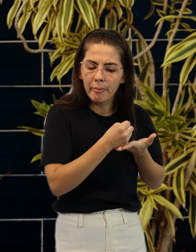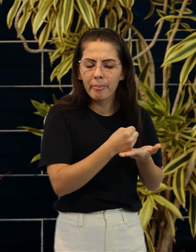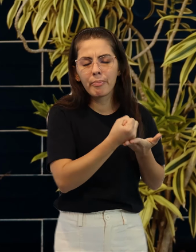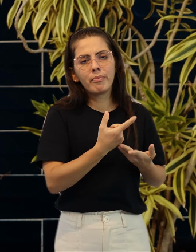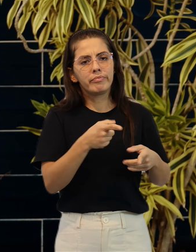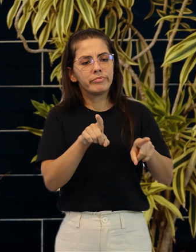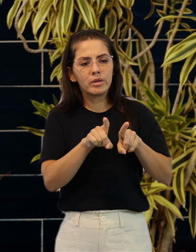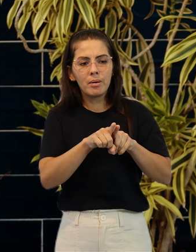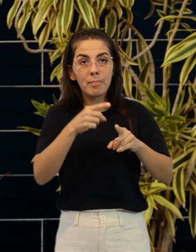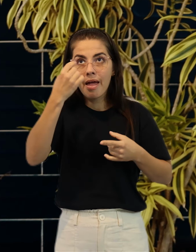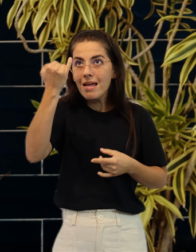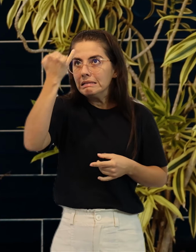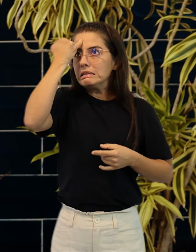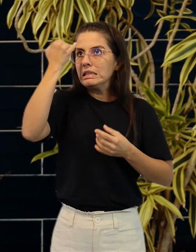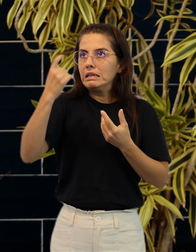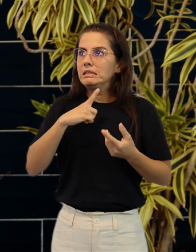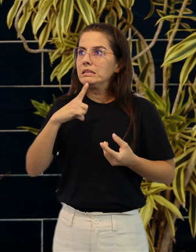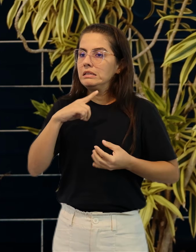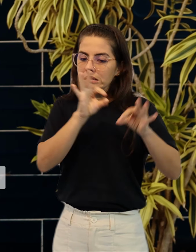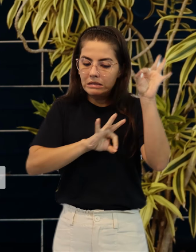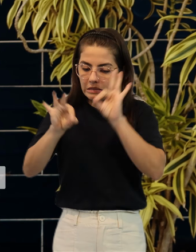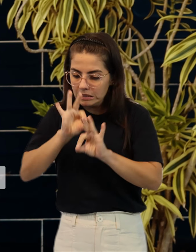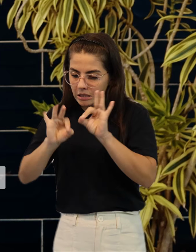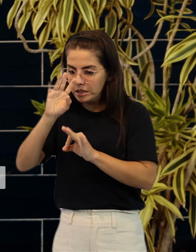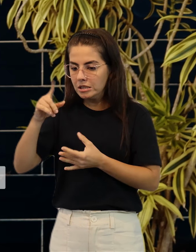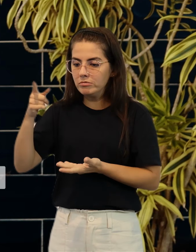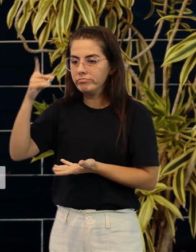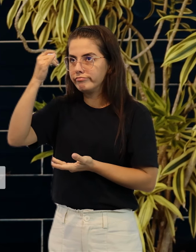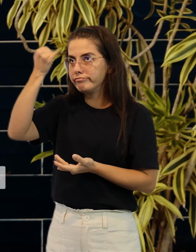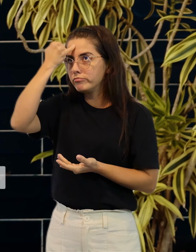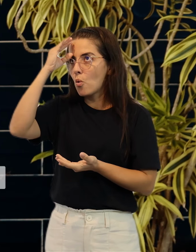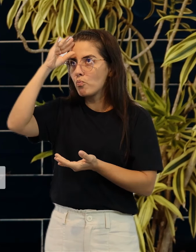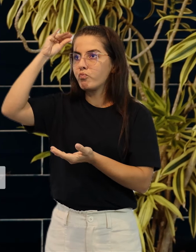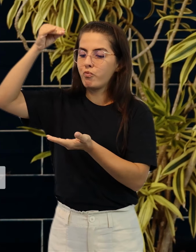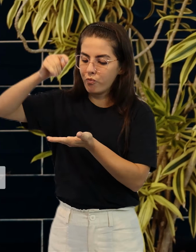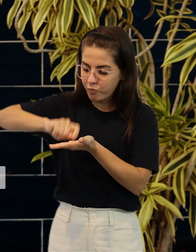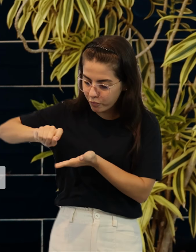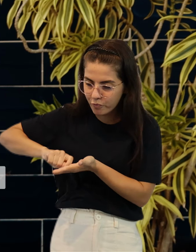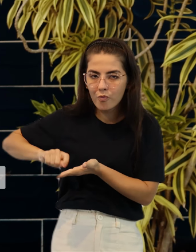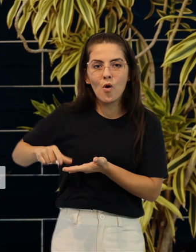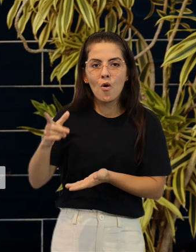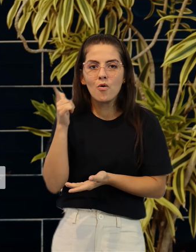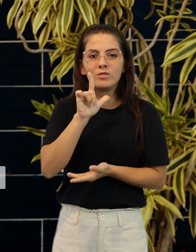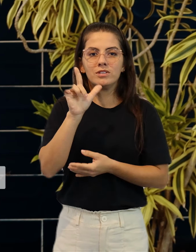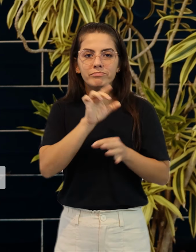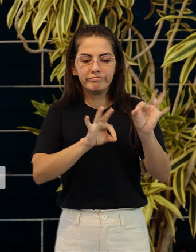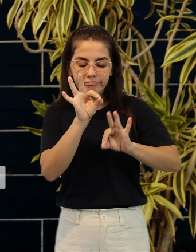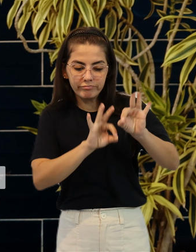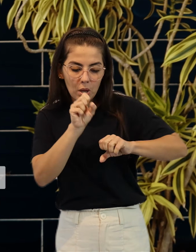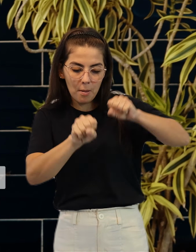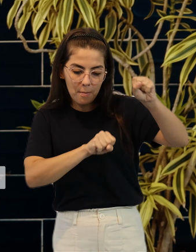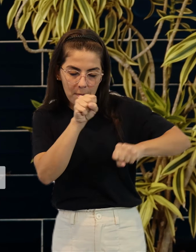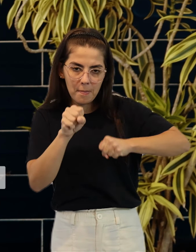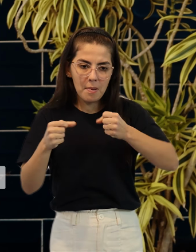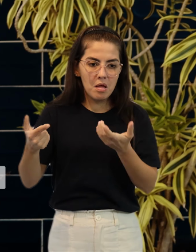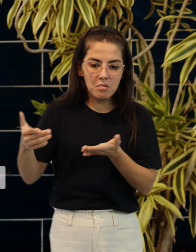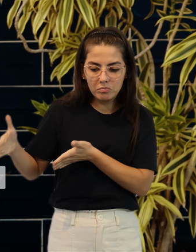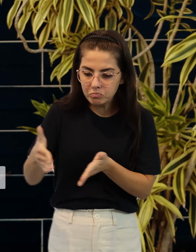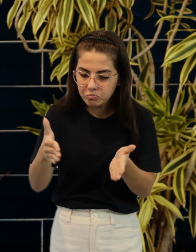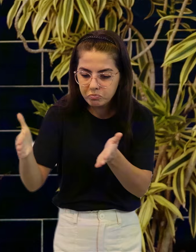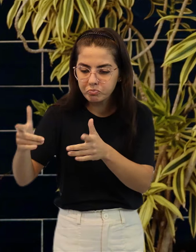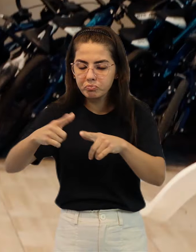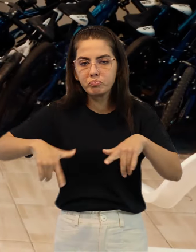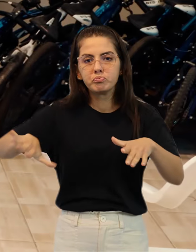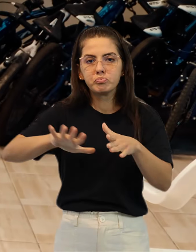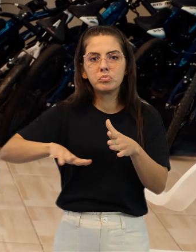a colocar o que nós tínhamos na cabeça no papel e que saísse do papel e viesse, né, para as pistas, para as quadras, e agora também dentro das